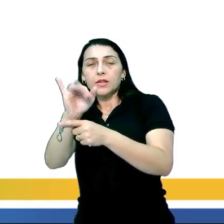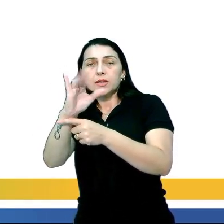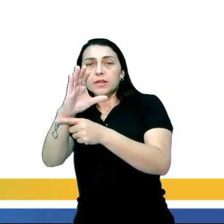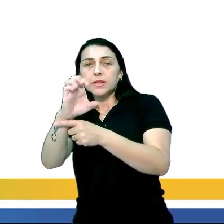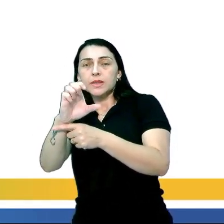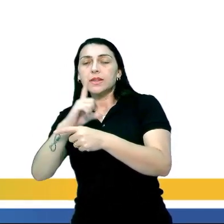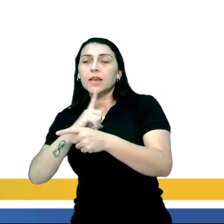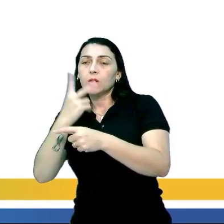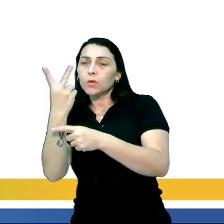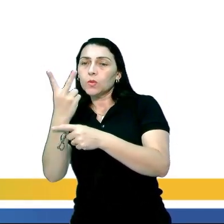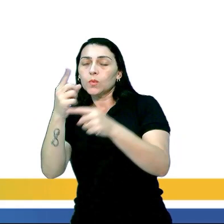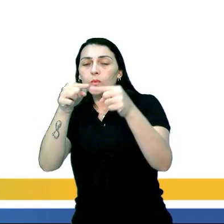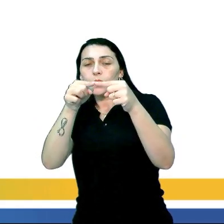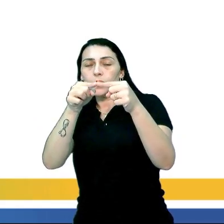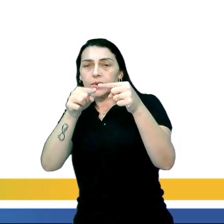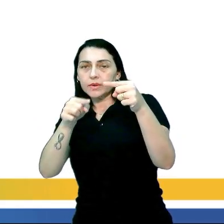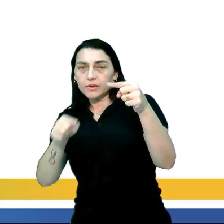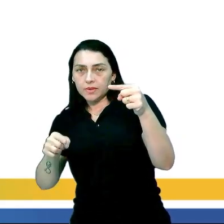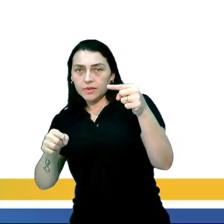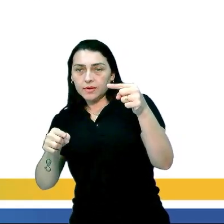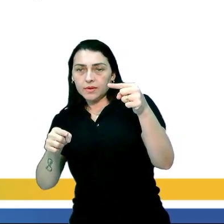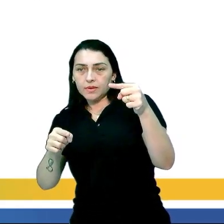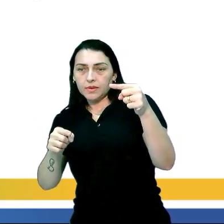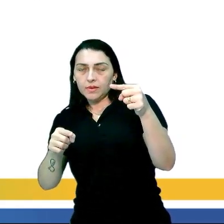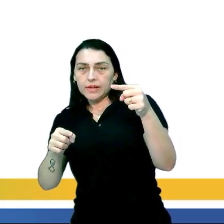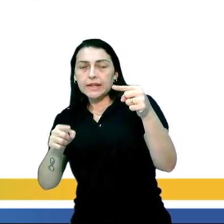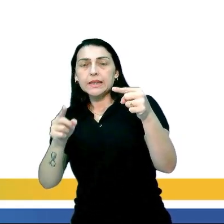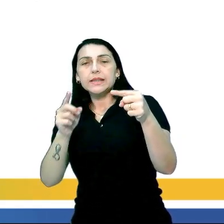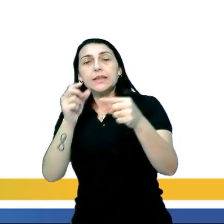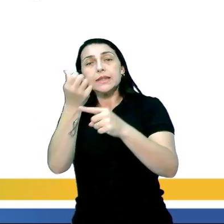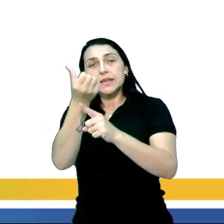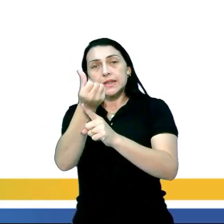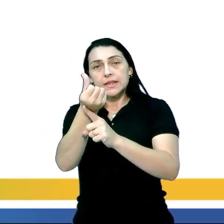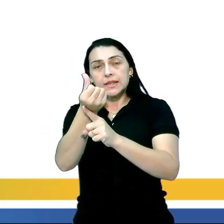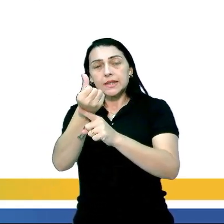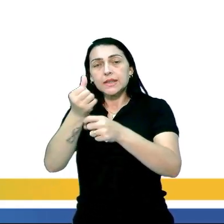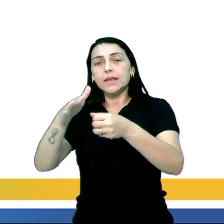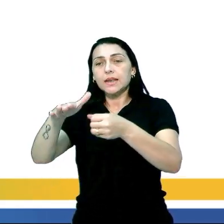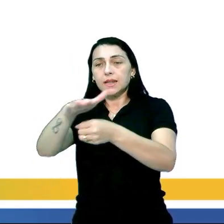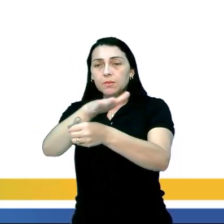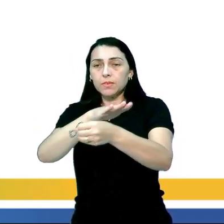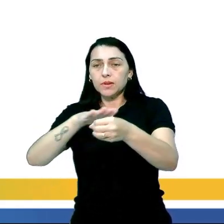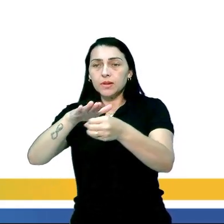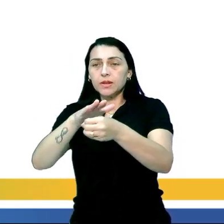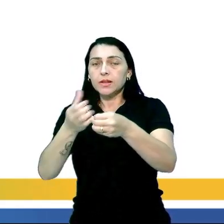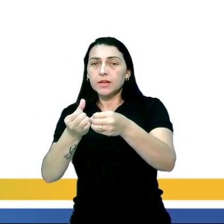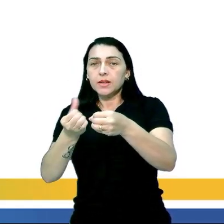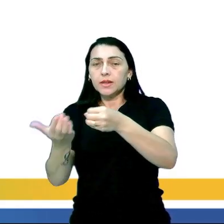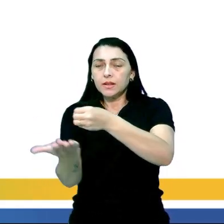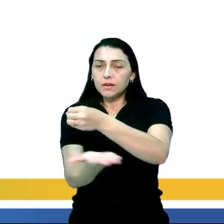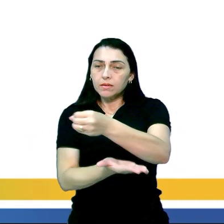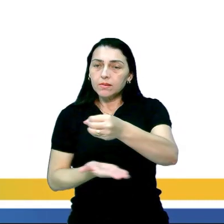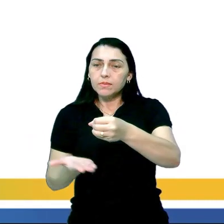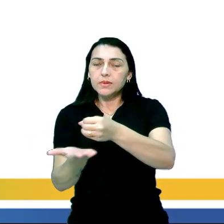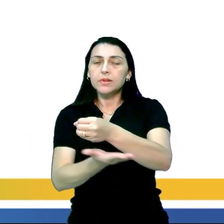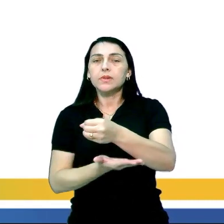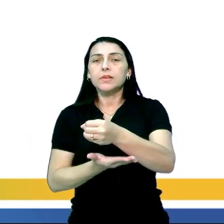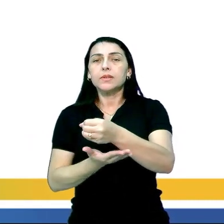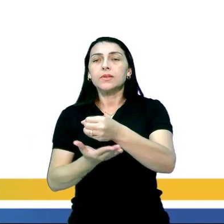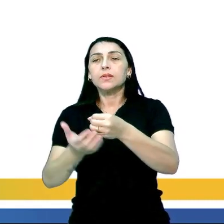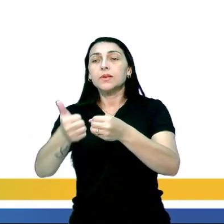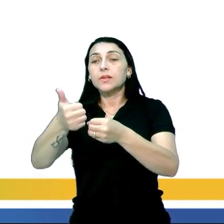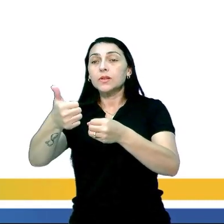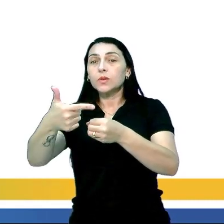ó, que descem aqui. Então, vai ser 6 na parte superior, 6 na parte inferior